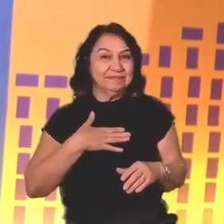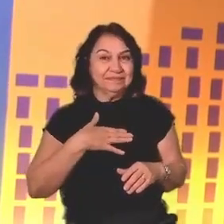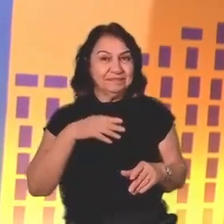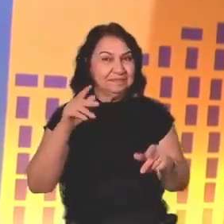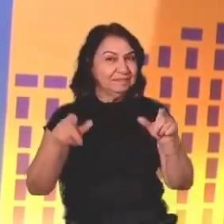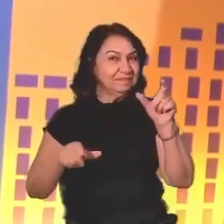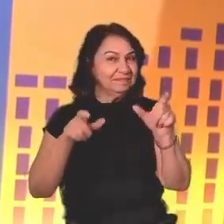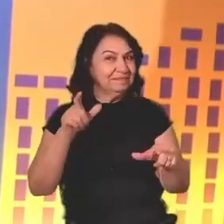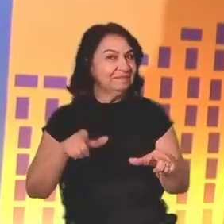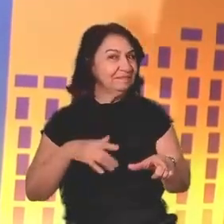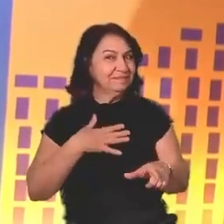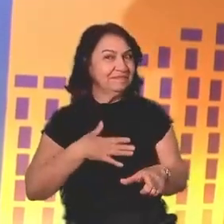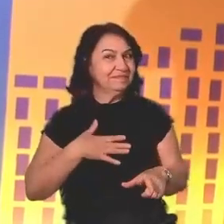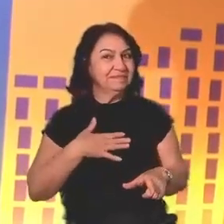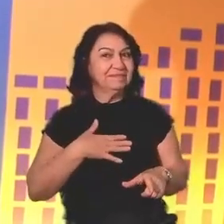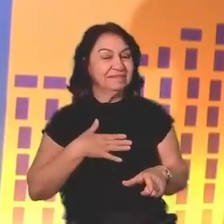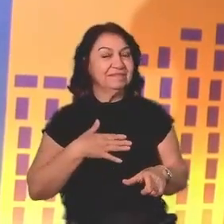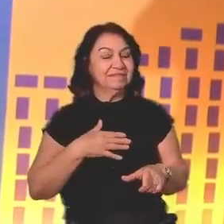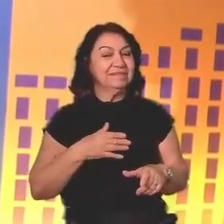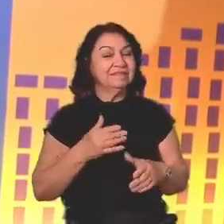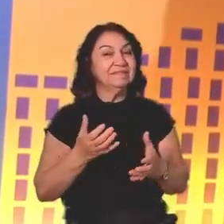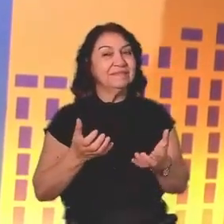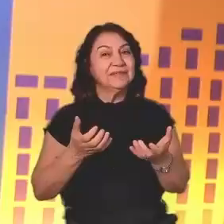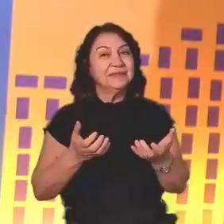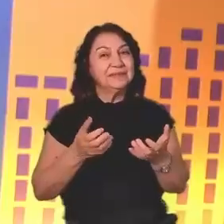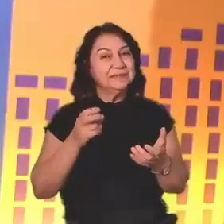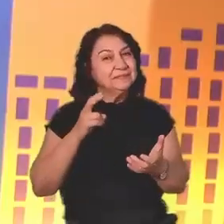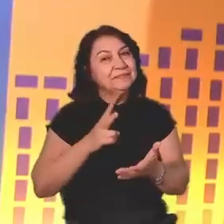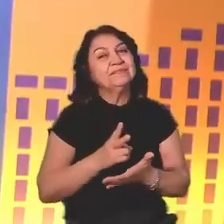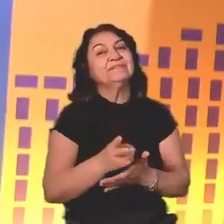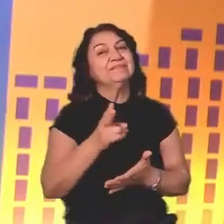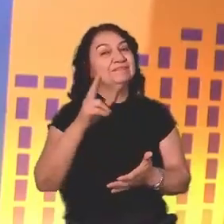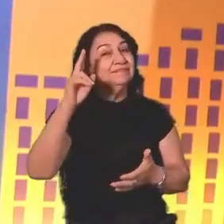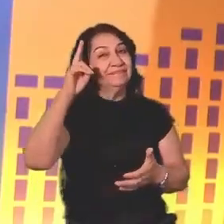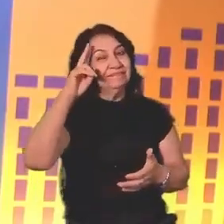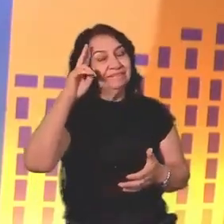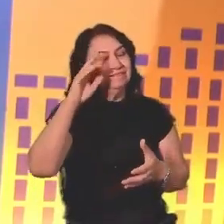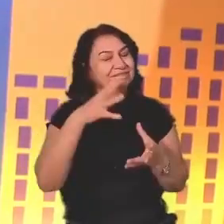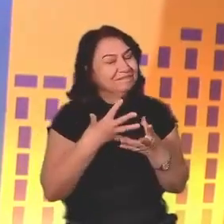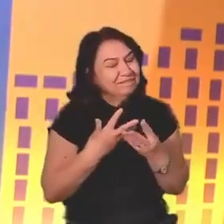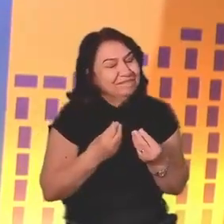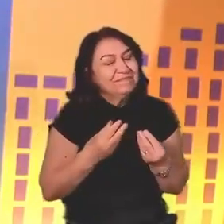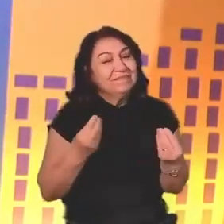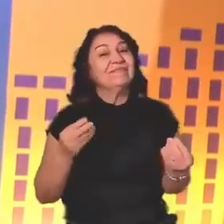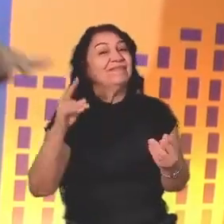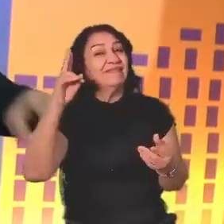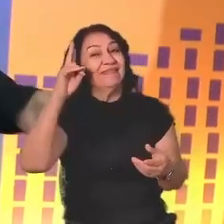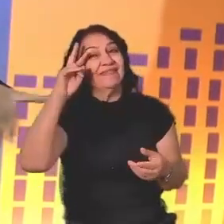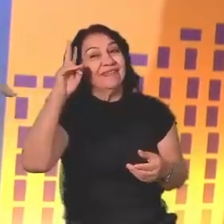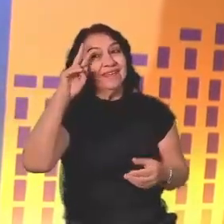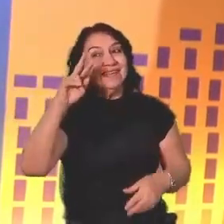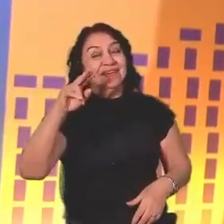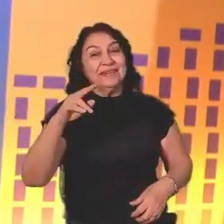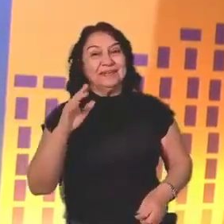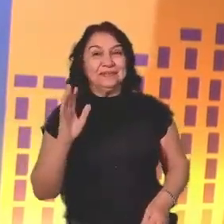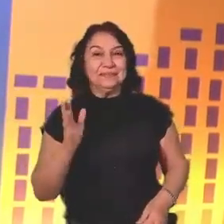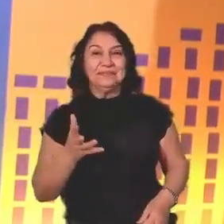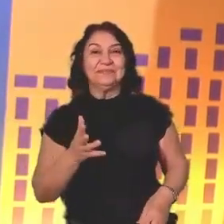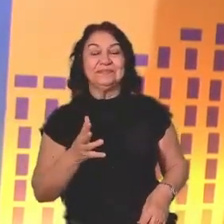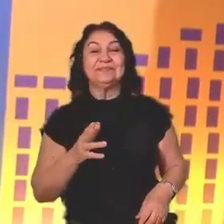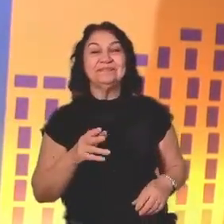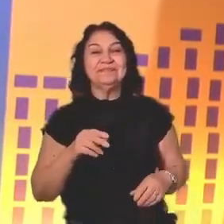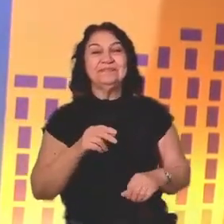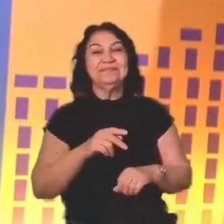eu pretendo continuar a minha história, que é muita história, que eu tenho já,